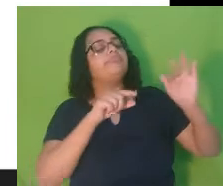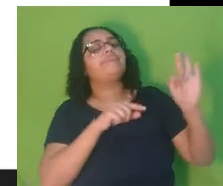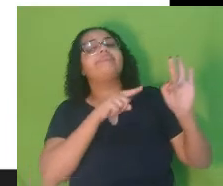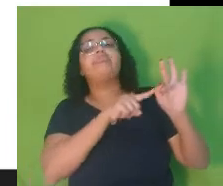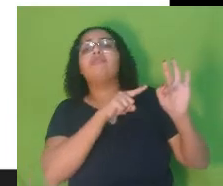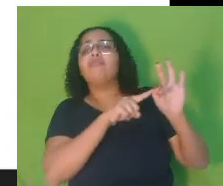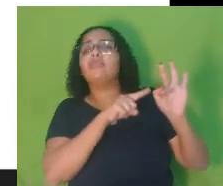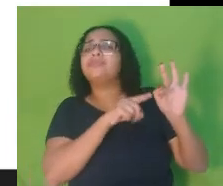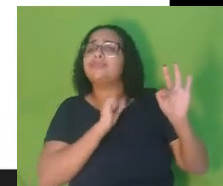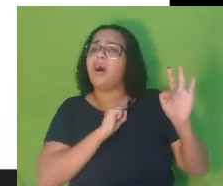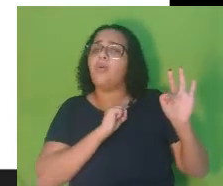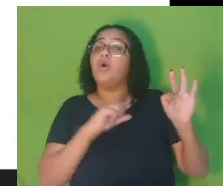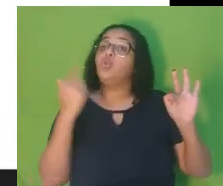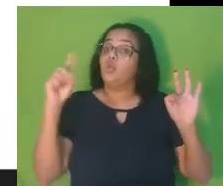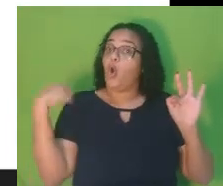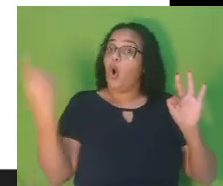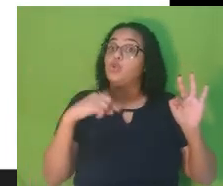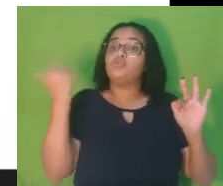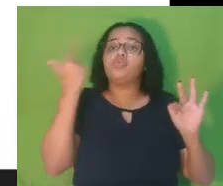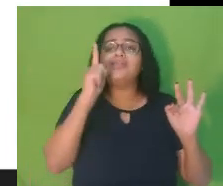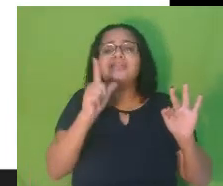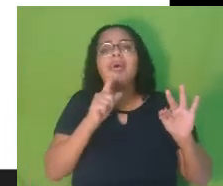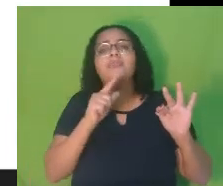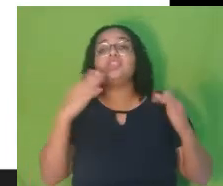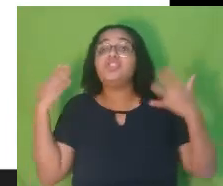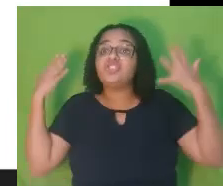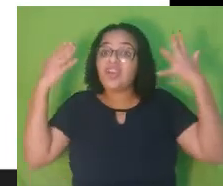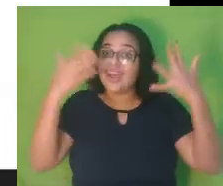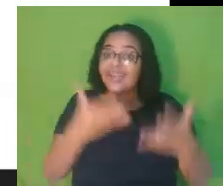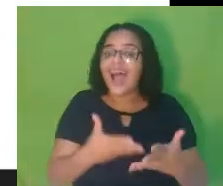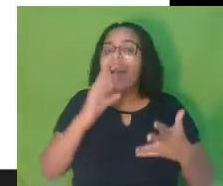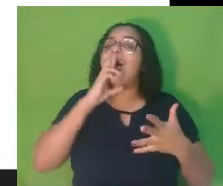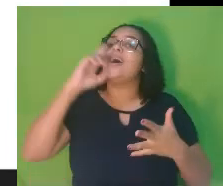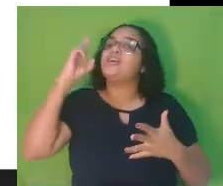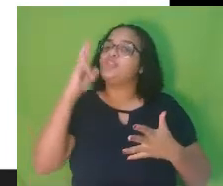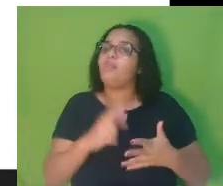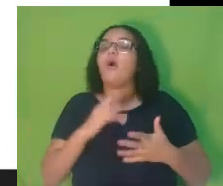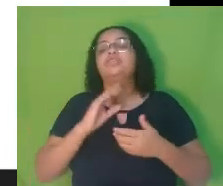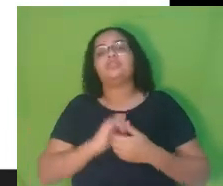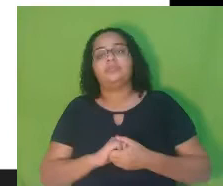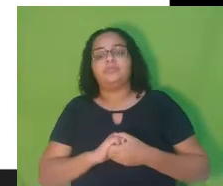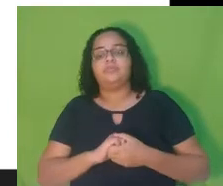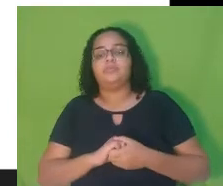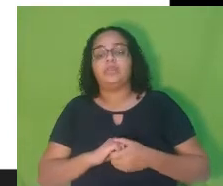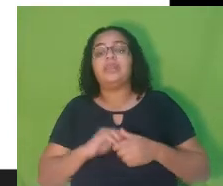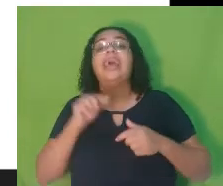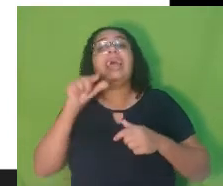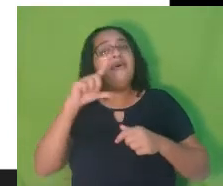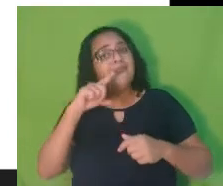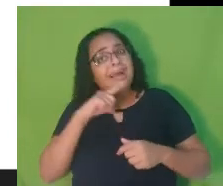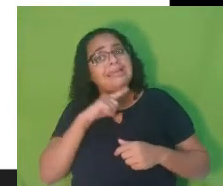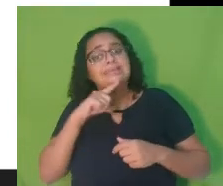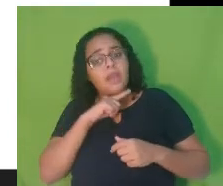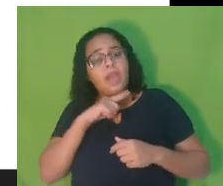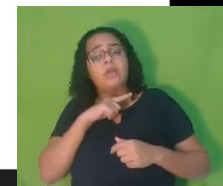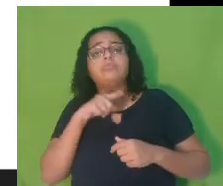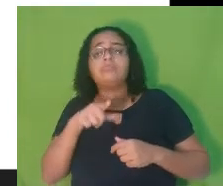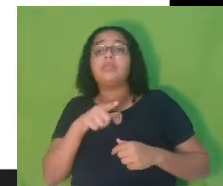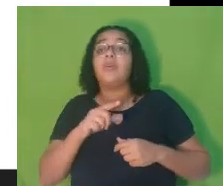funções, né, nós conseguimos chegar à conclusão de que